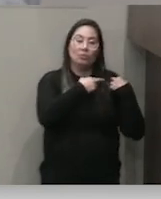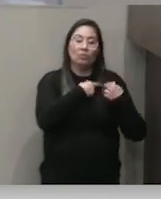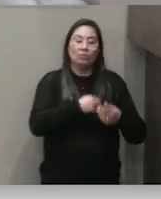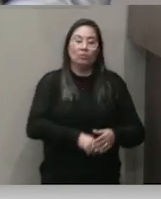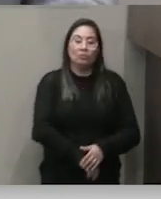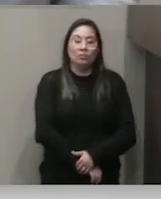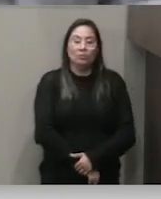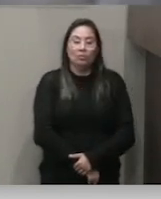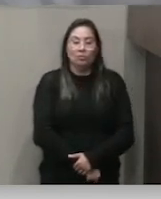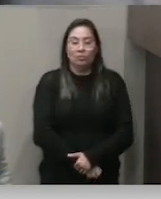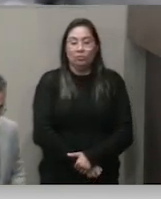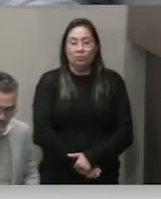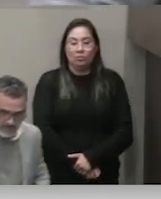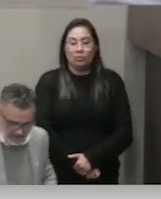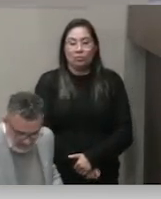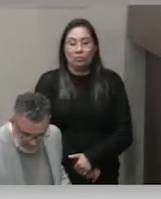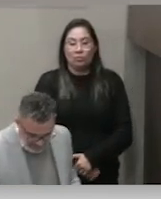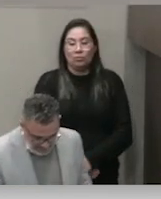presidente.